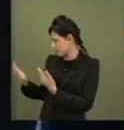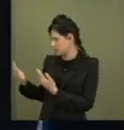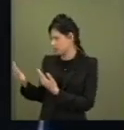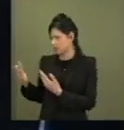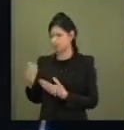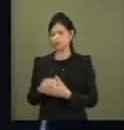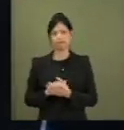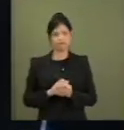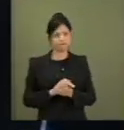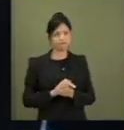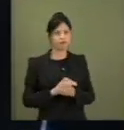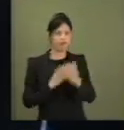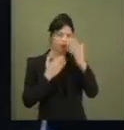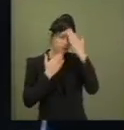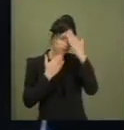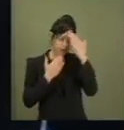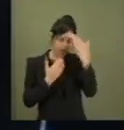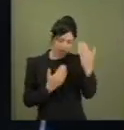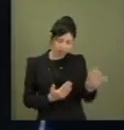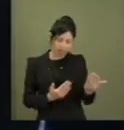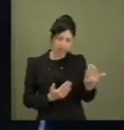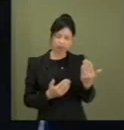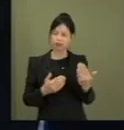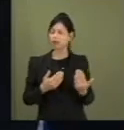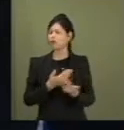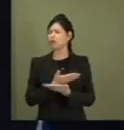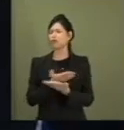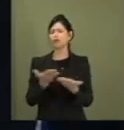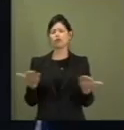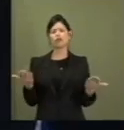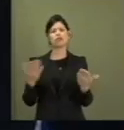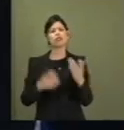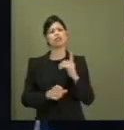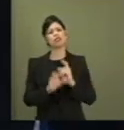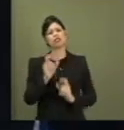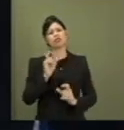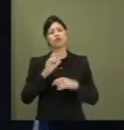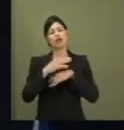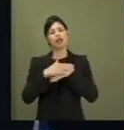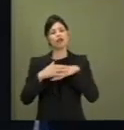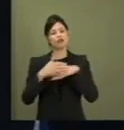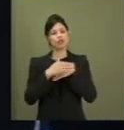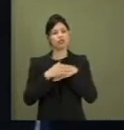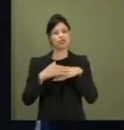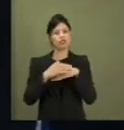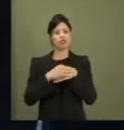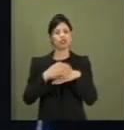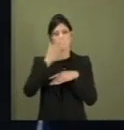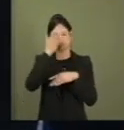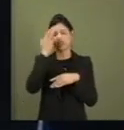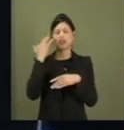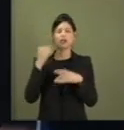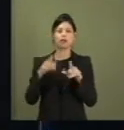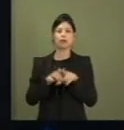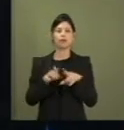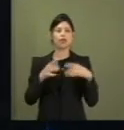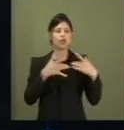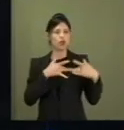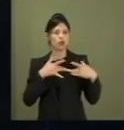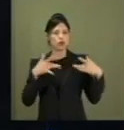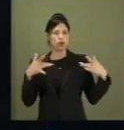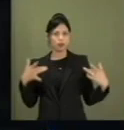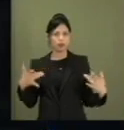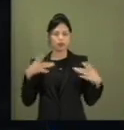senador Lucas Barreto, pelas palavras generosas e carinhosas de acolhimento ao povo gaúcho. Muito